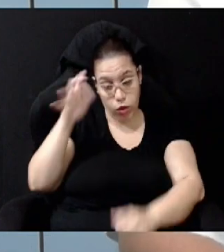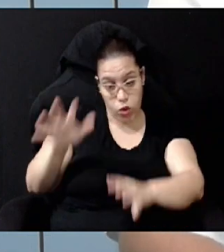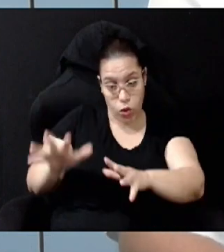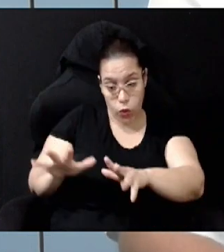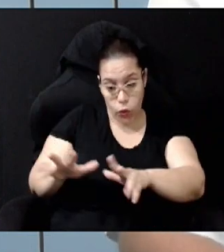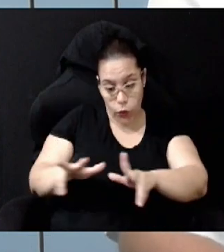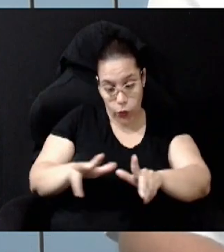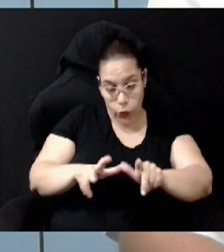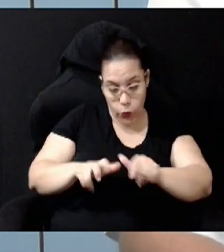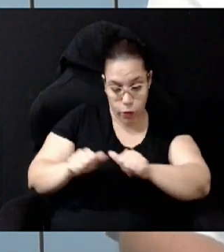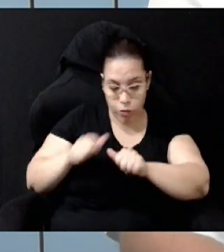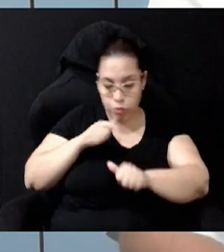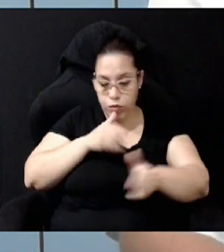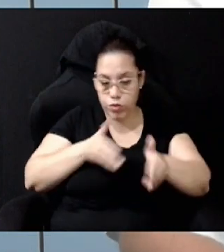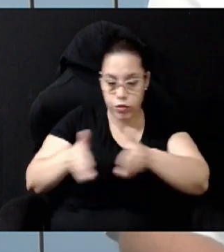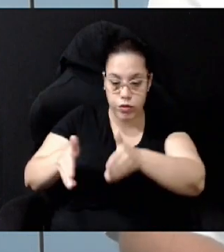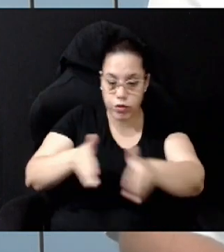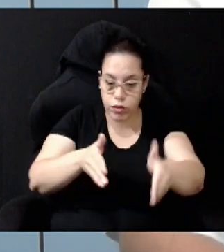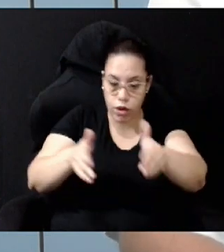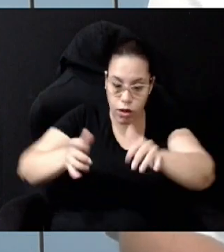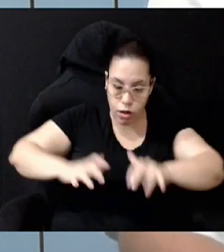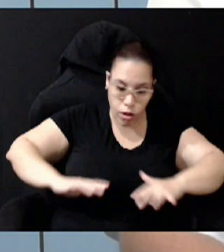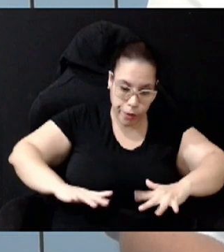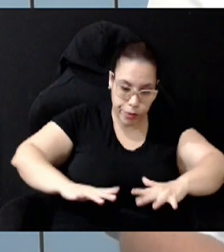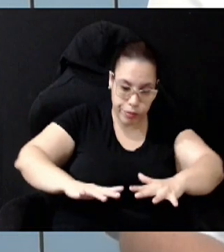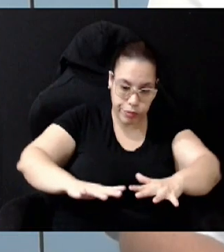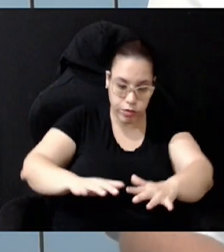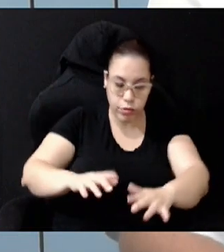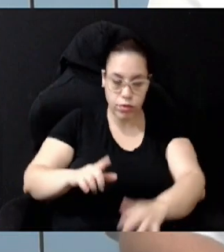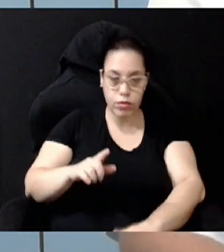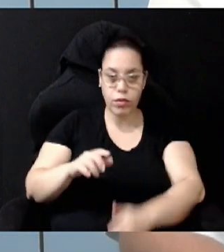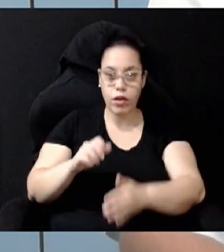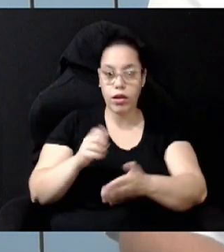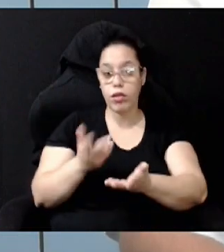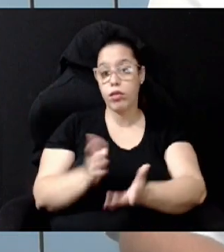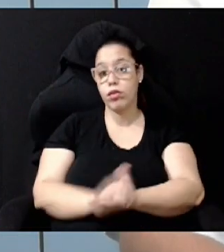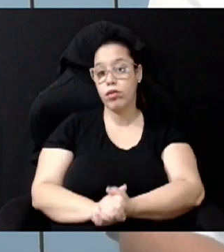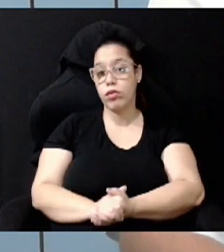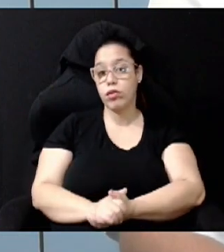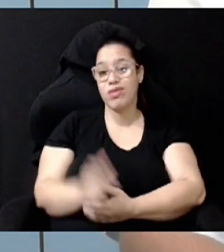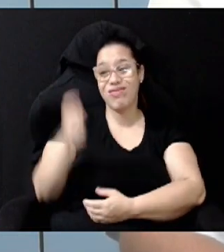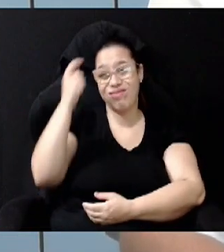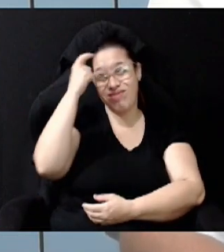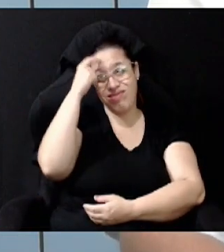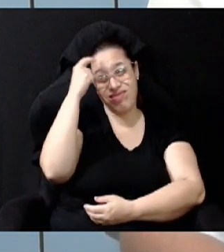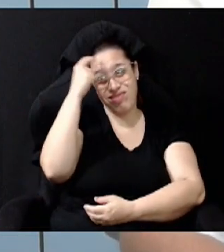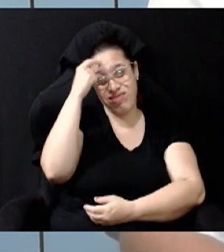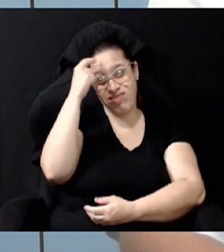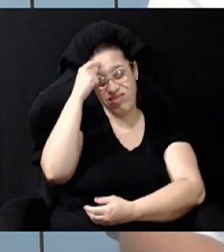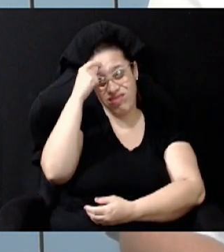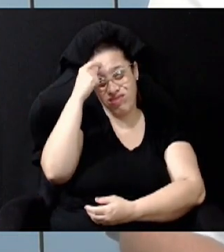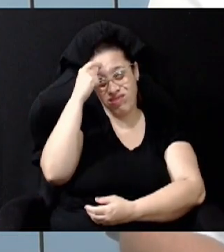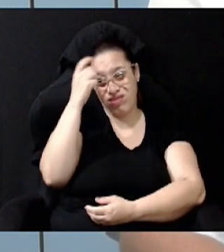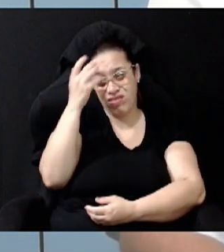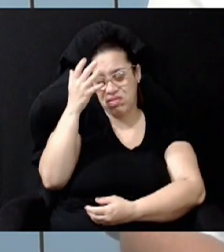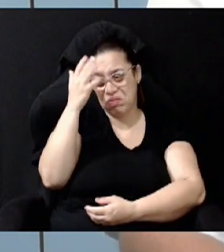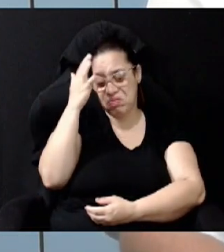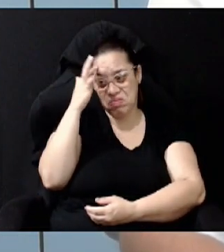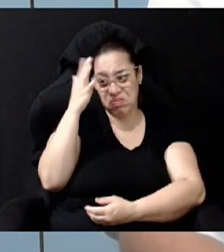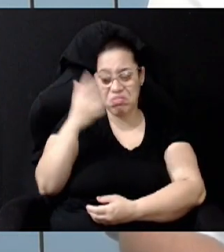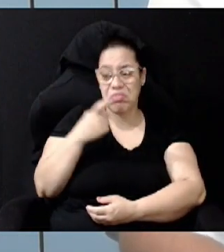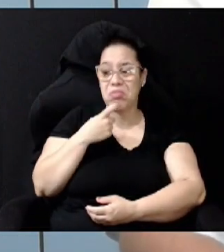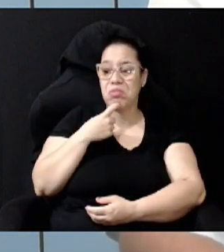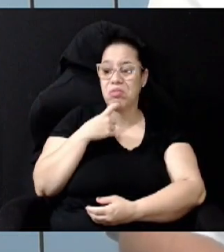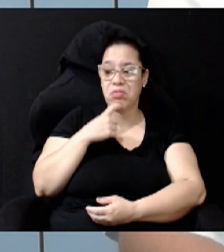o lençol freático com a água limpa. Mas o conceito ainda não está assimilado pela cidade, por isso não